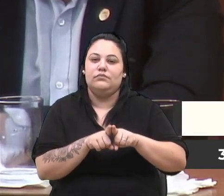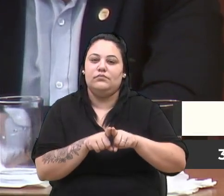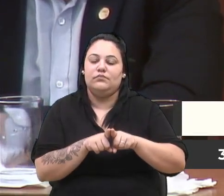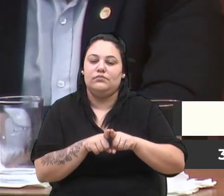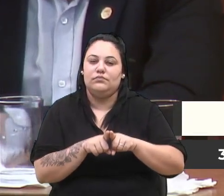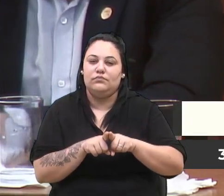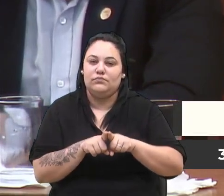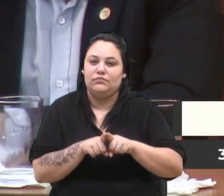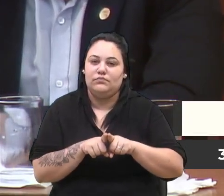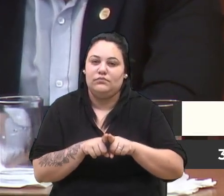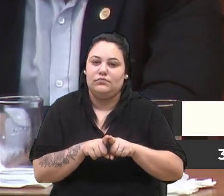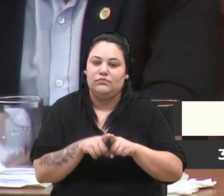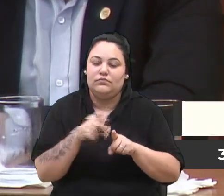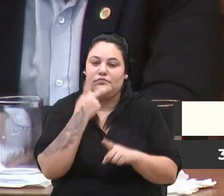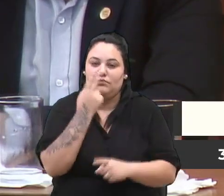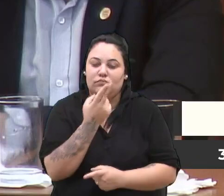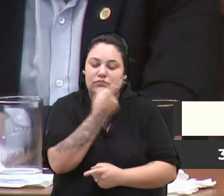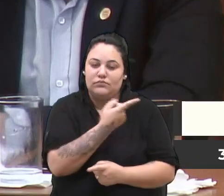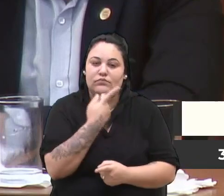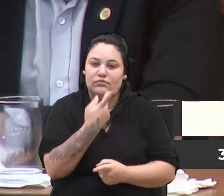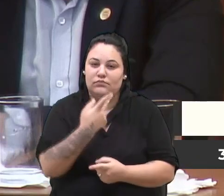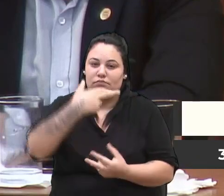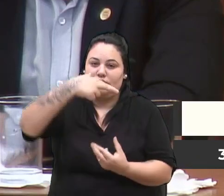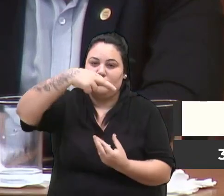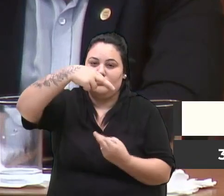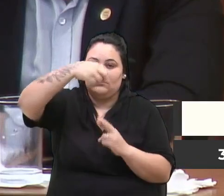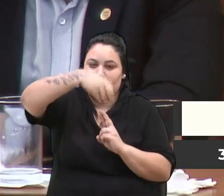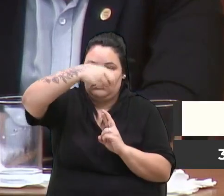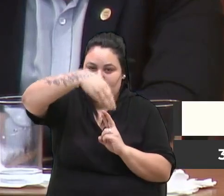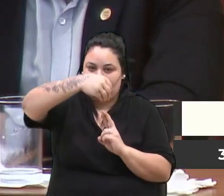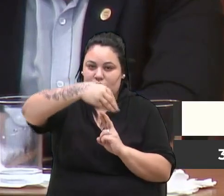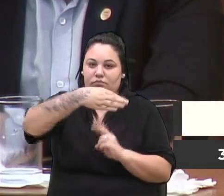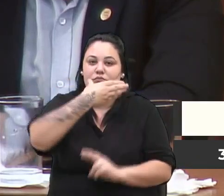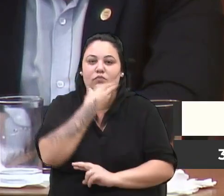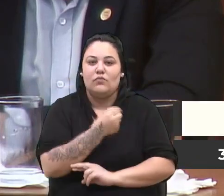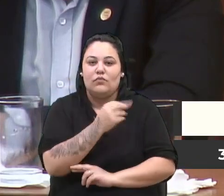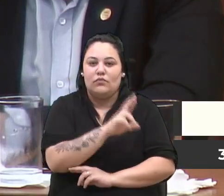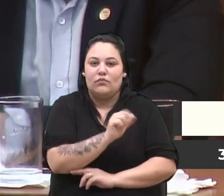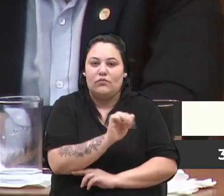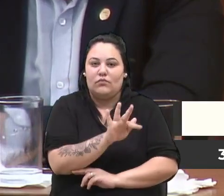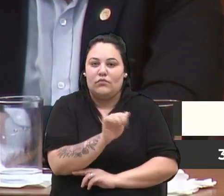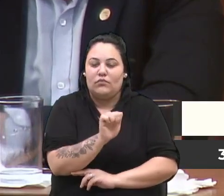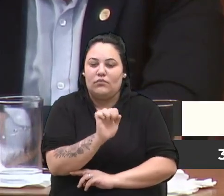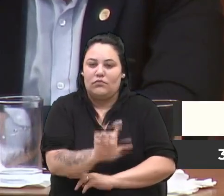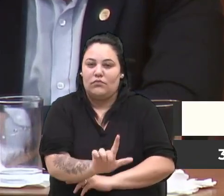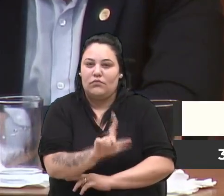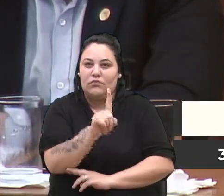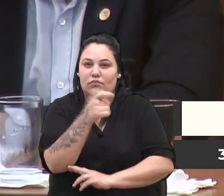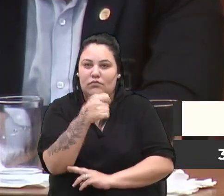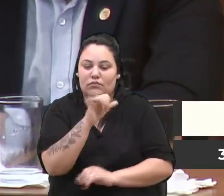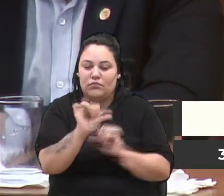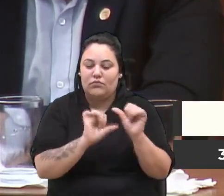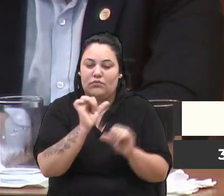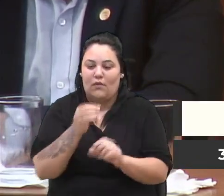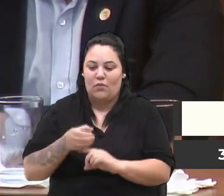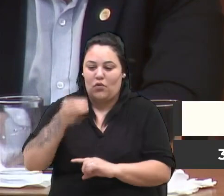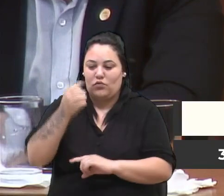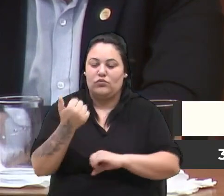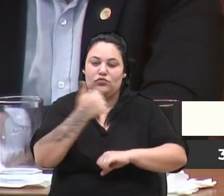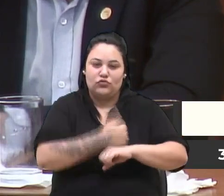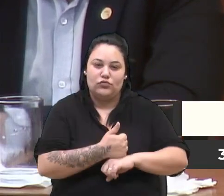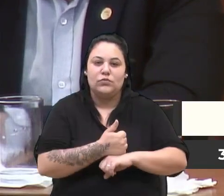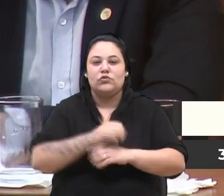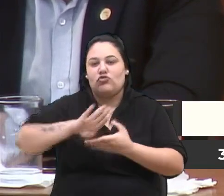sobre a RGE. A RGE, o senhor Rafael, na hora que precisar trocar algum poste, ele é atencioso. Sim. Mas